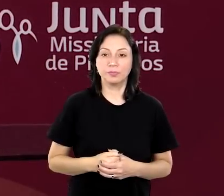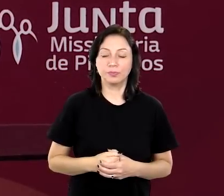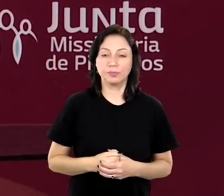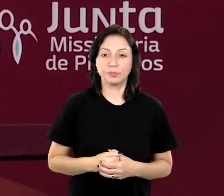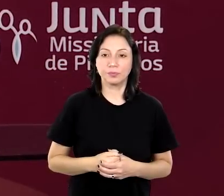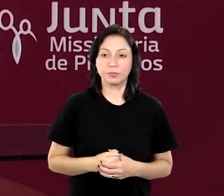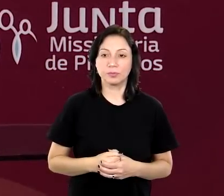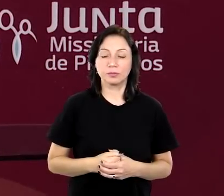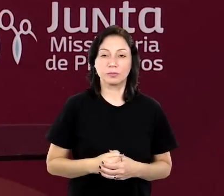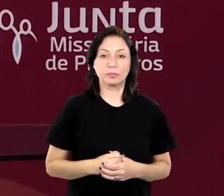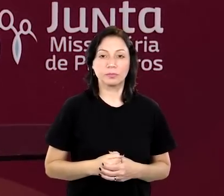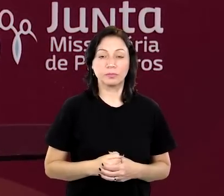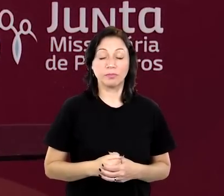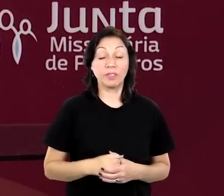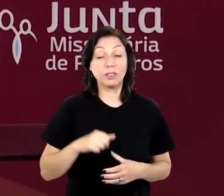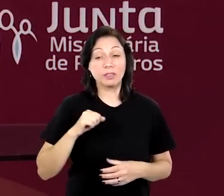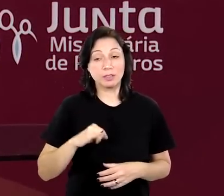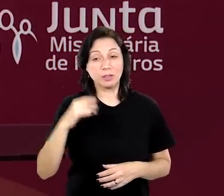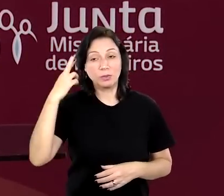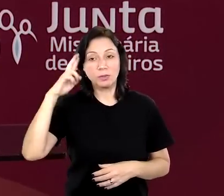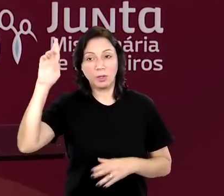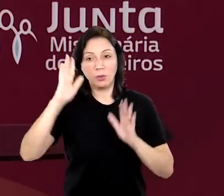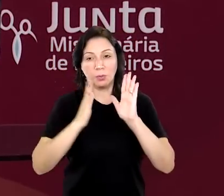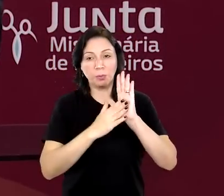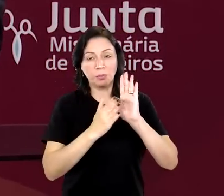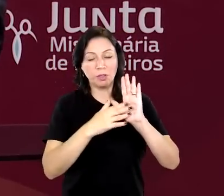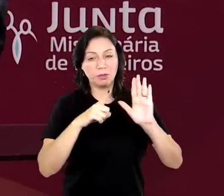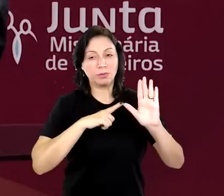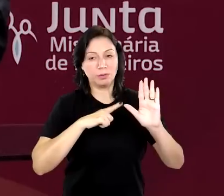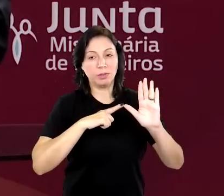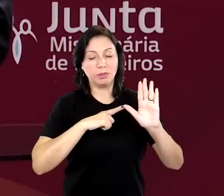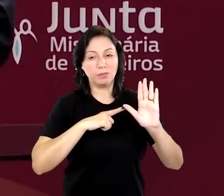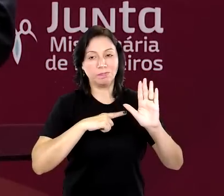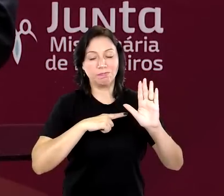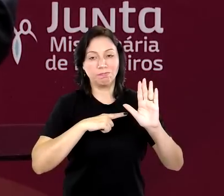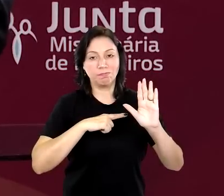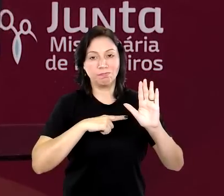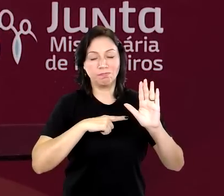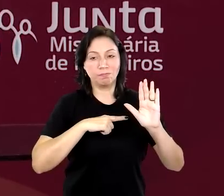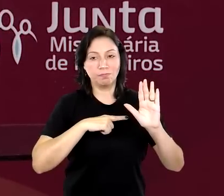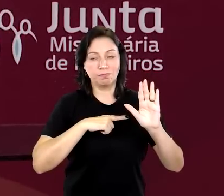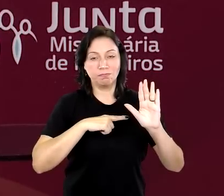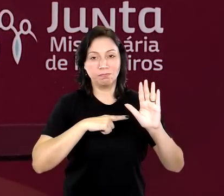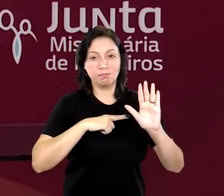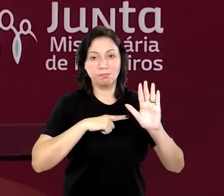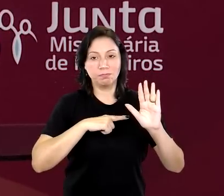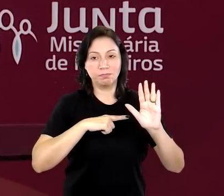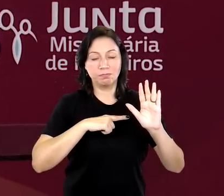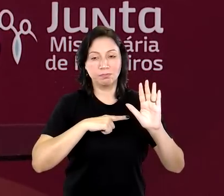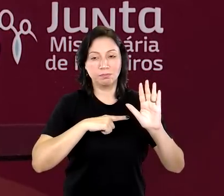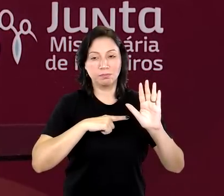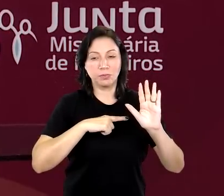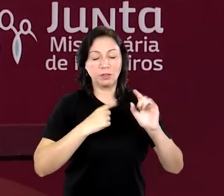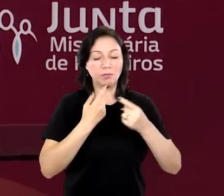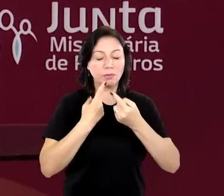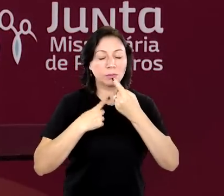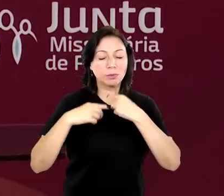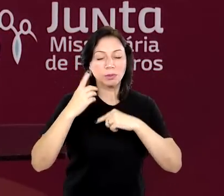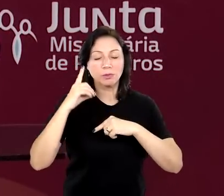Ou seja, se o Senhor tem um plano, se o Senhor tem os desígnios para a minha